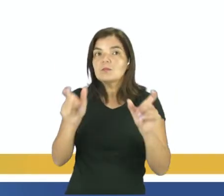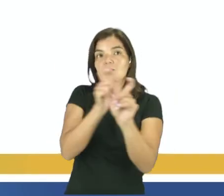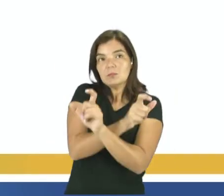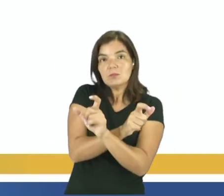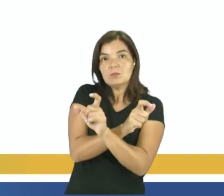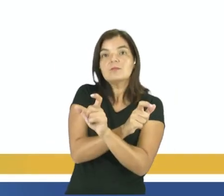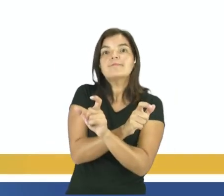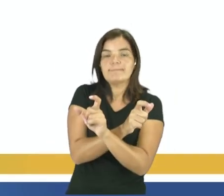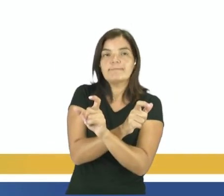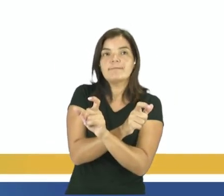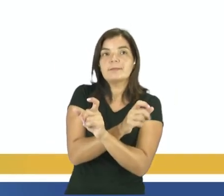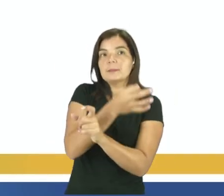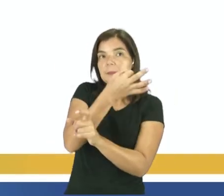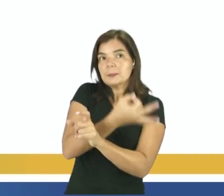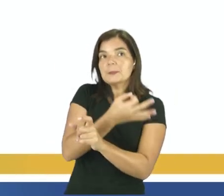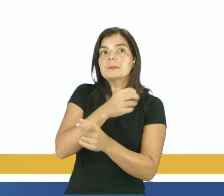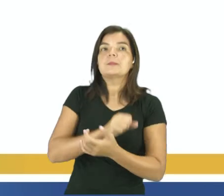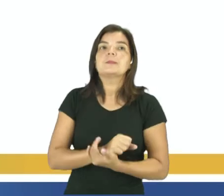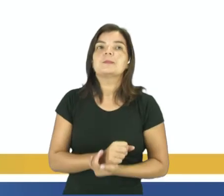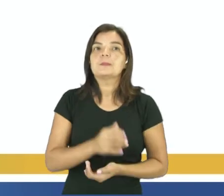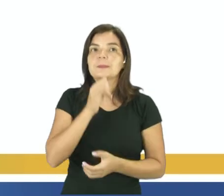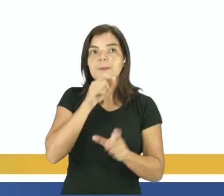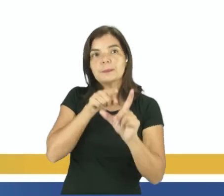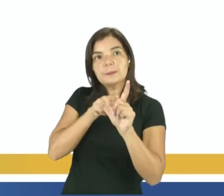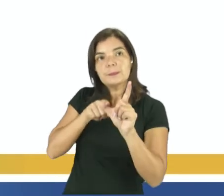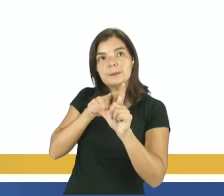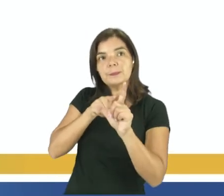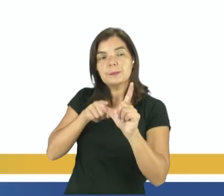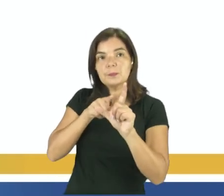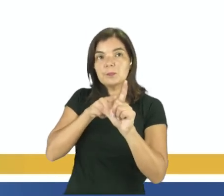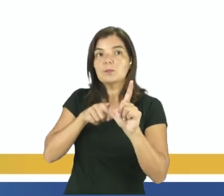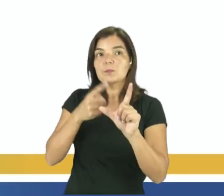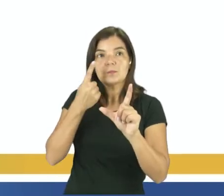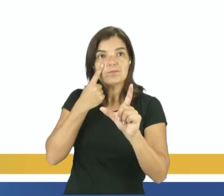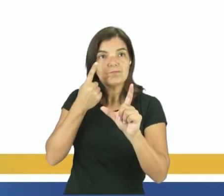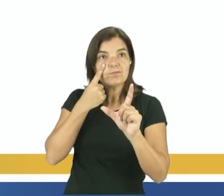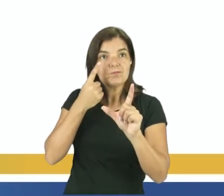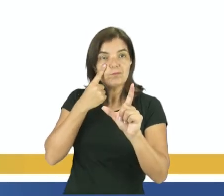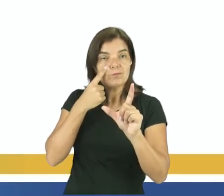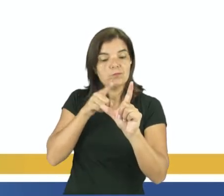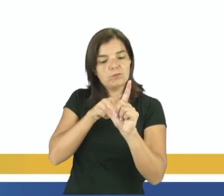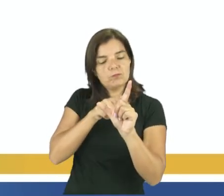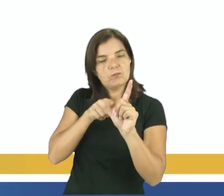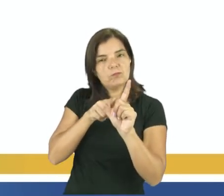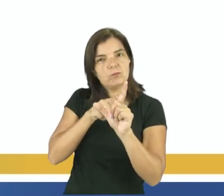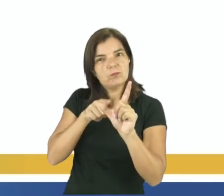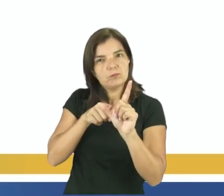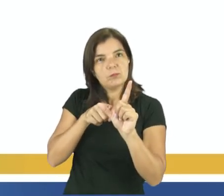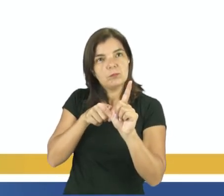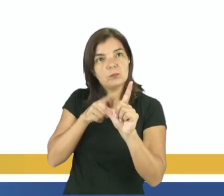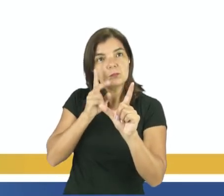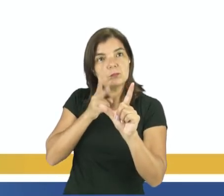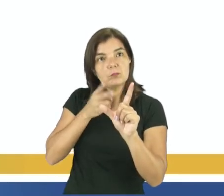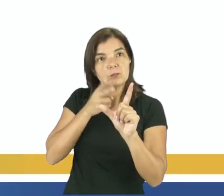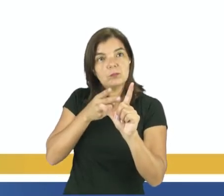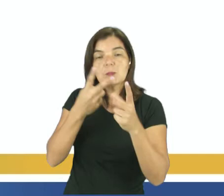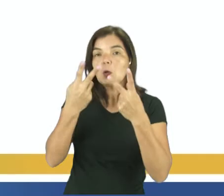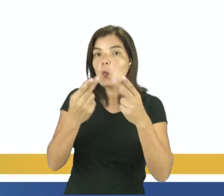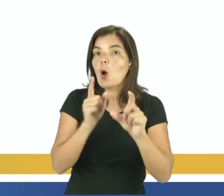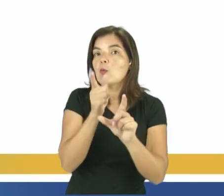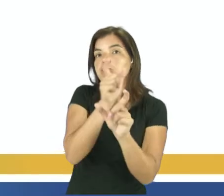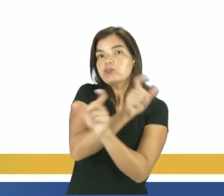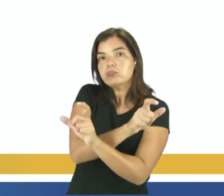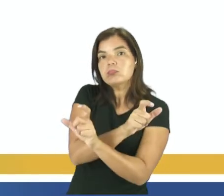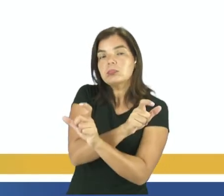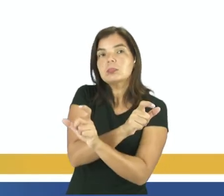são congruentes, certo? Repare que esse ângulo, se você medir com um transferidor aqui, ele vai dar esse mesmo ângulo aqui.